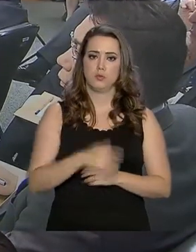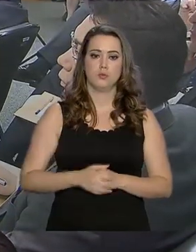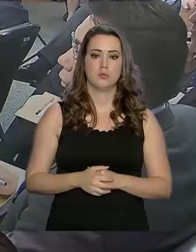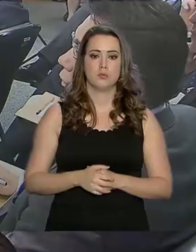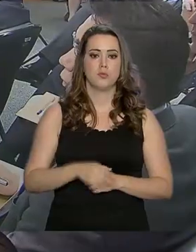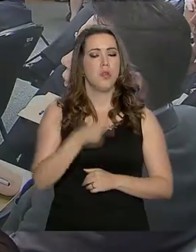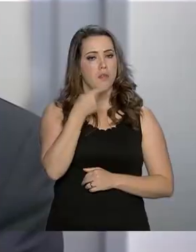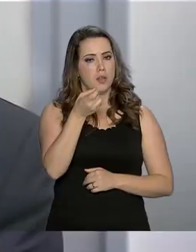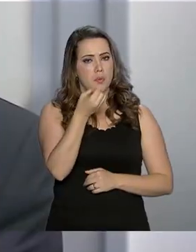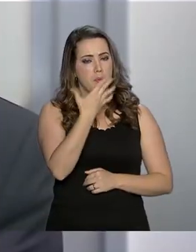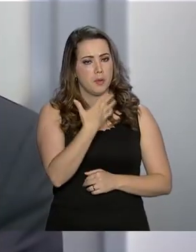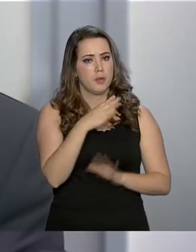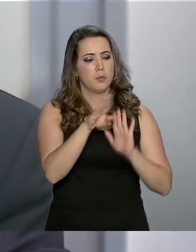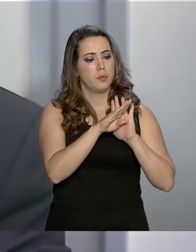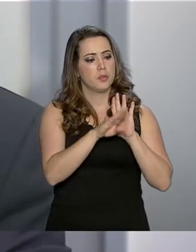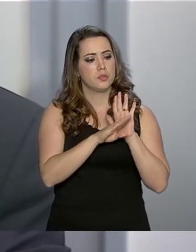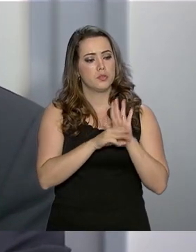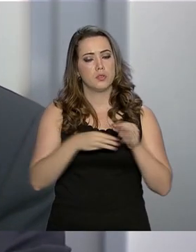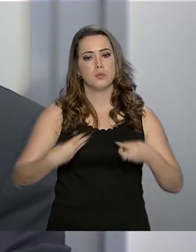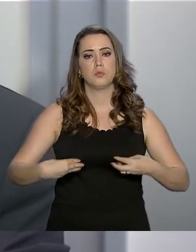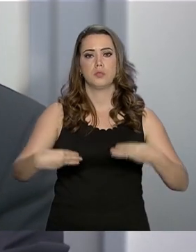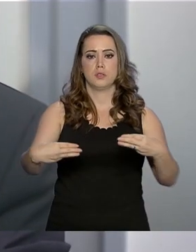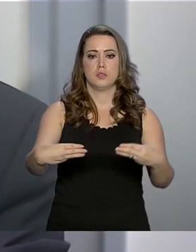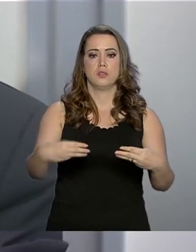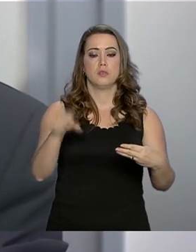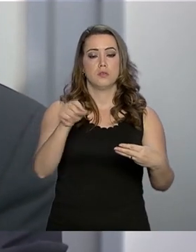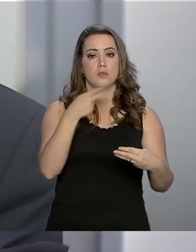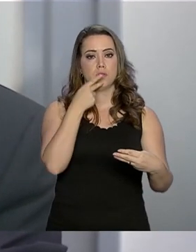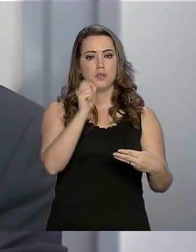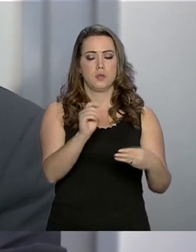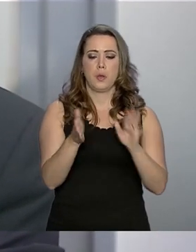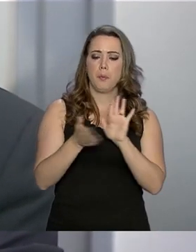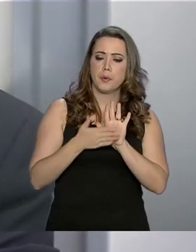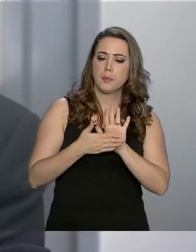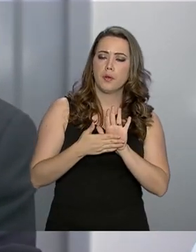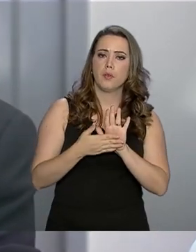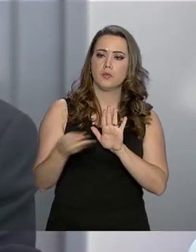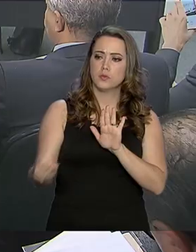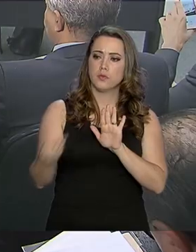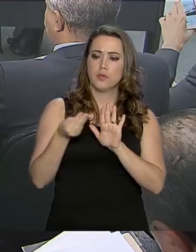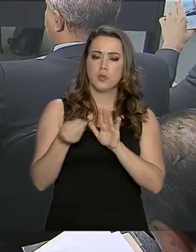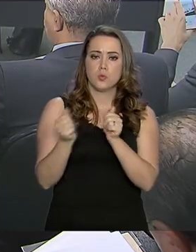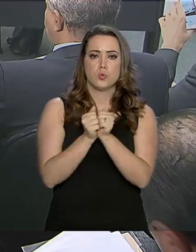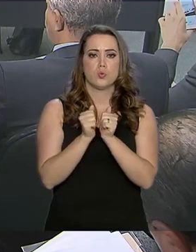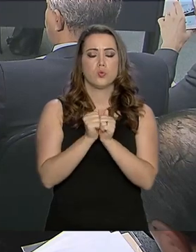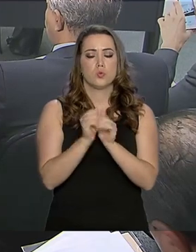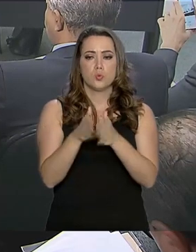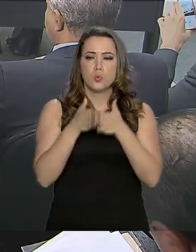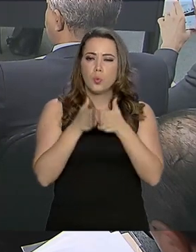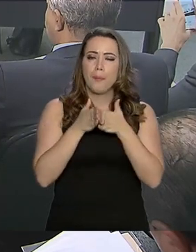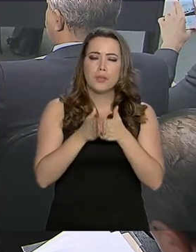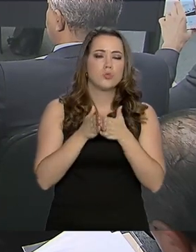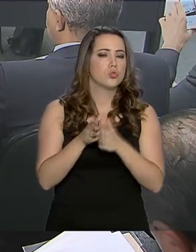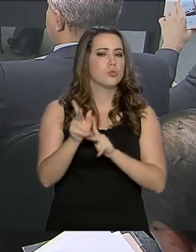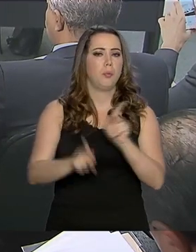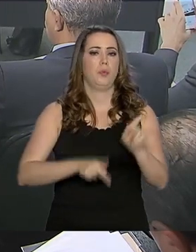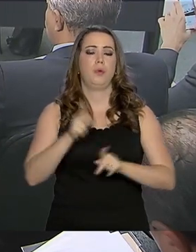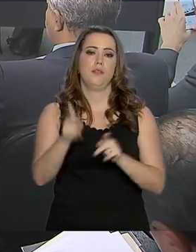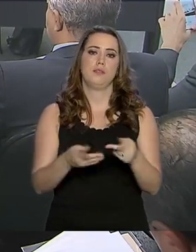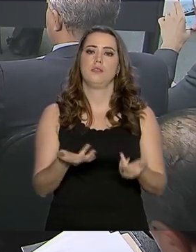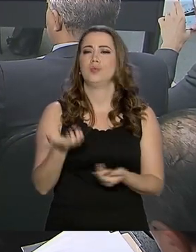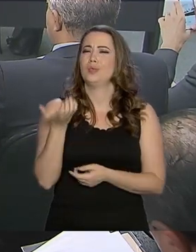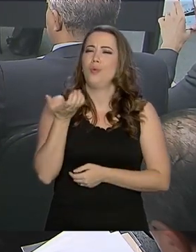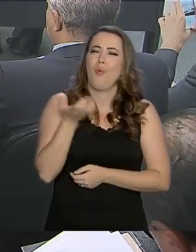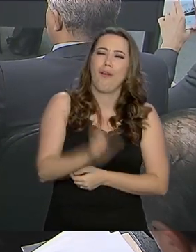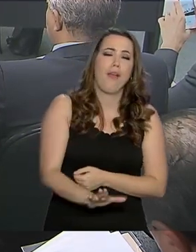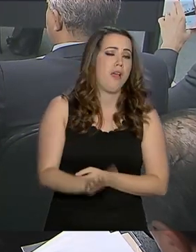elogiaram o projeto para o ministro herman benjamin a proposta veio ao encontro do apelo da população brasileira que não